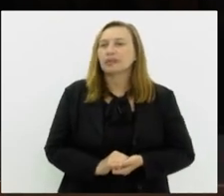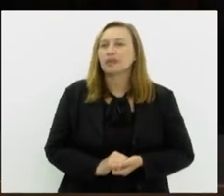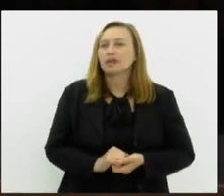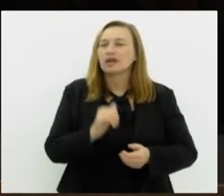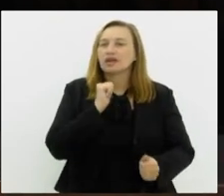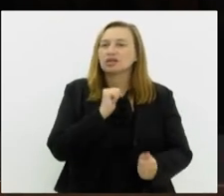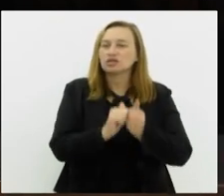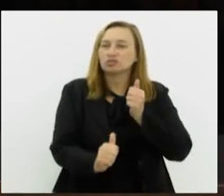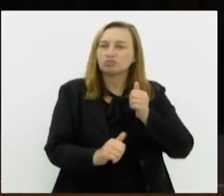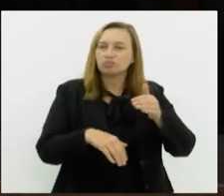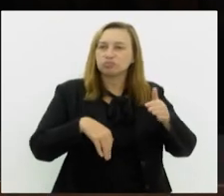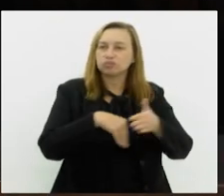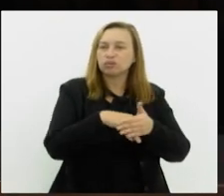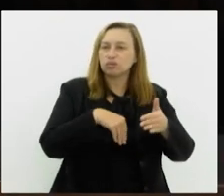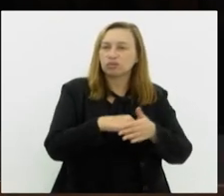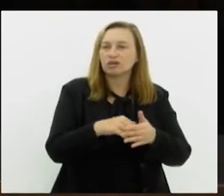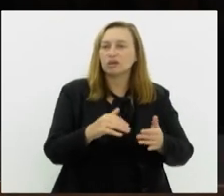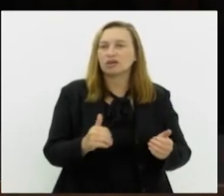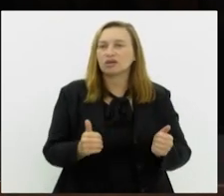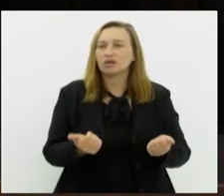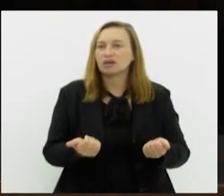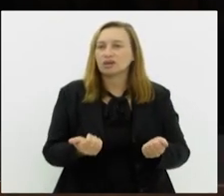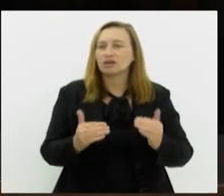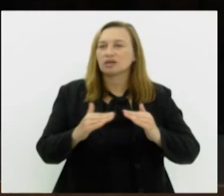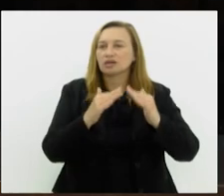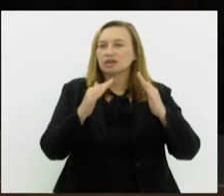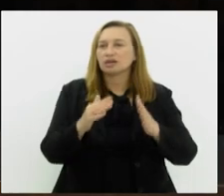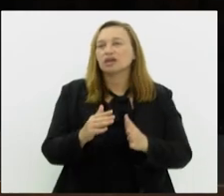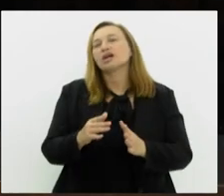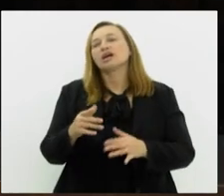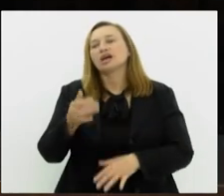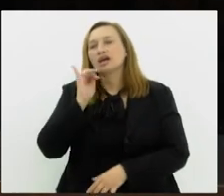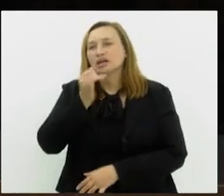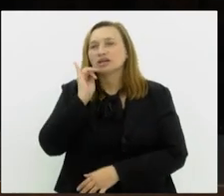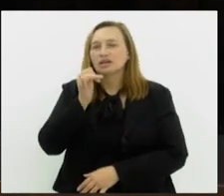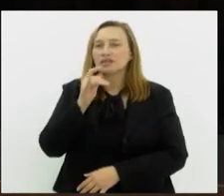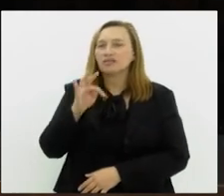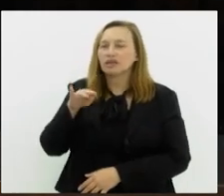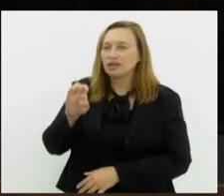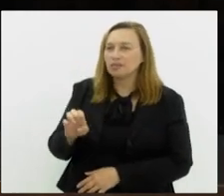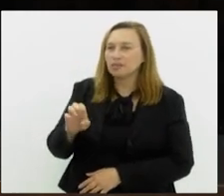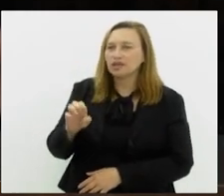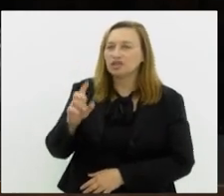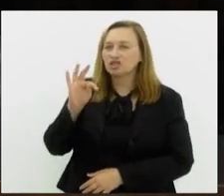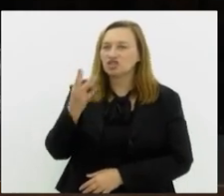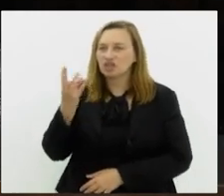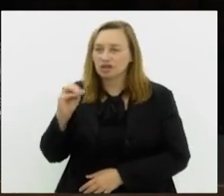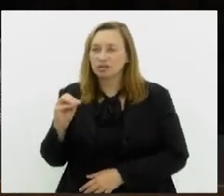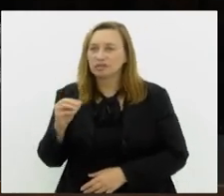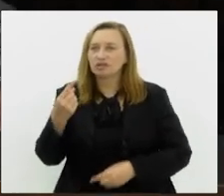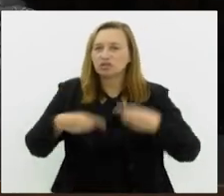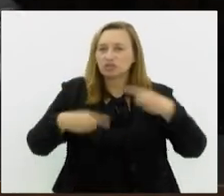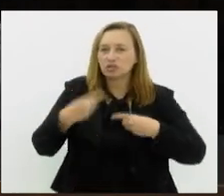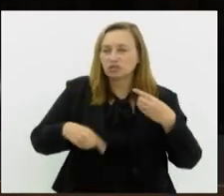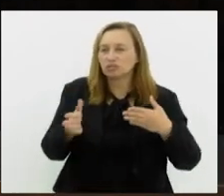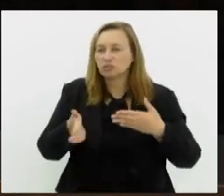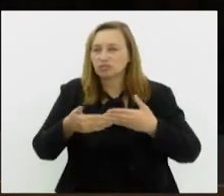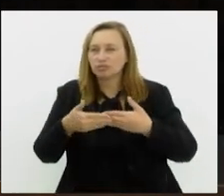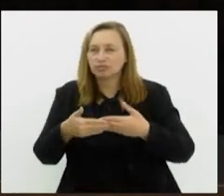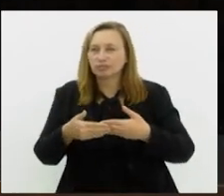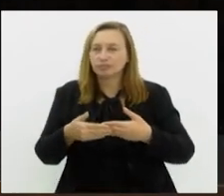Esporte e Lazer favorável. Relatores, deputado Felipe Raves e Tiago Galhaço. Em discussão, não havendo quem queira